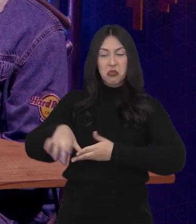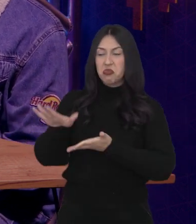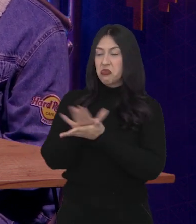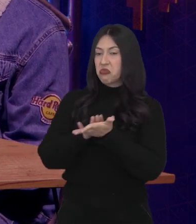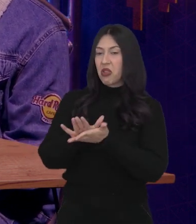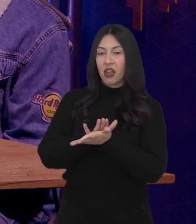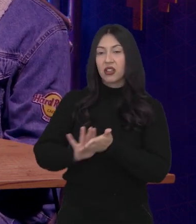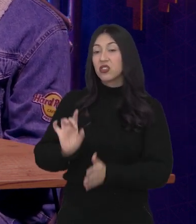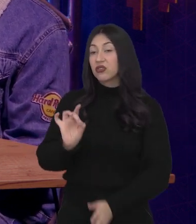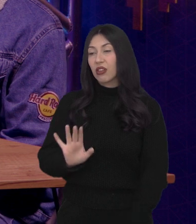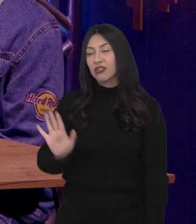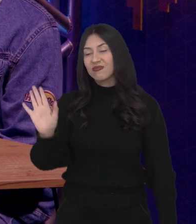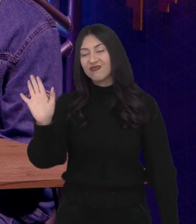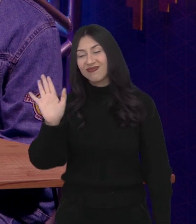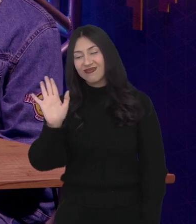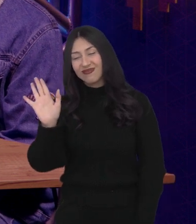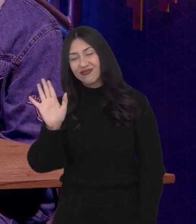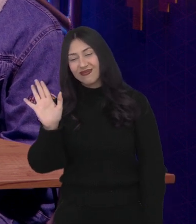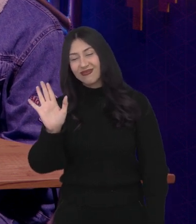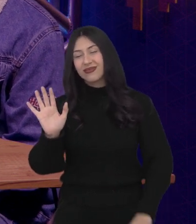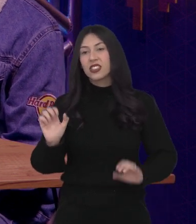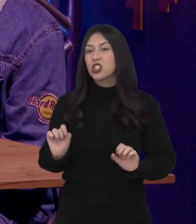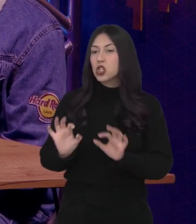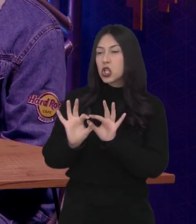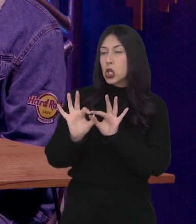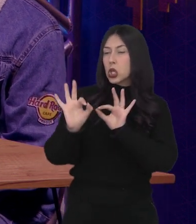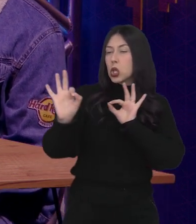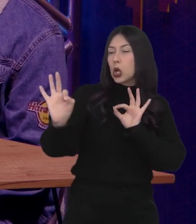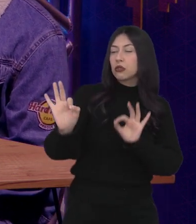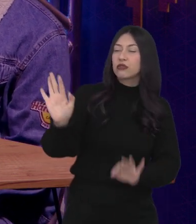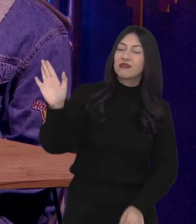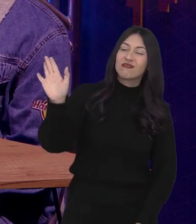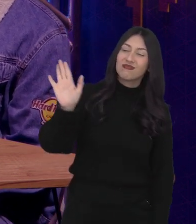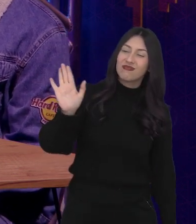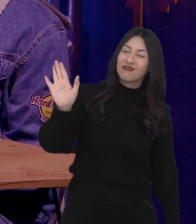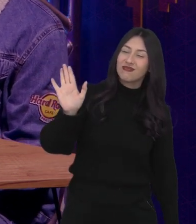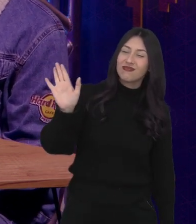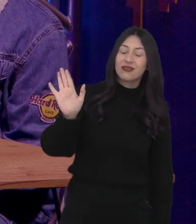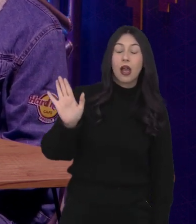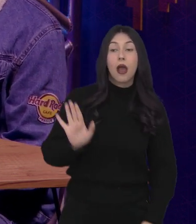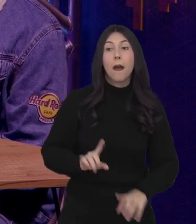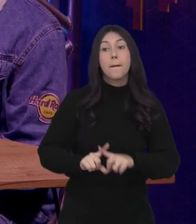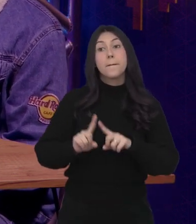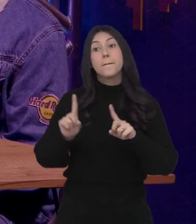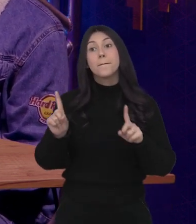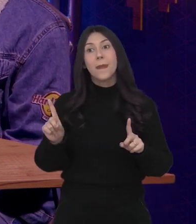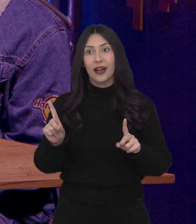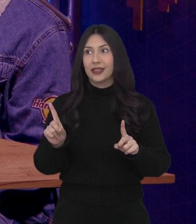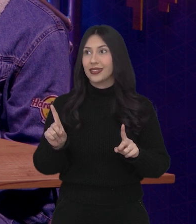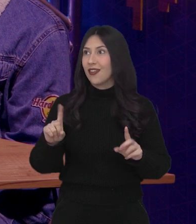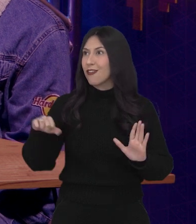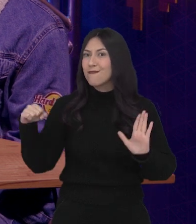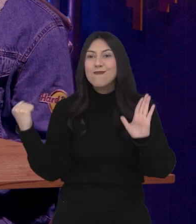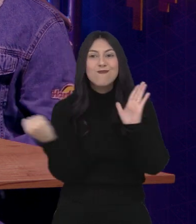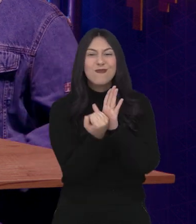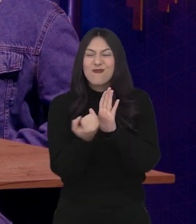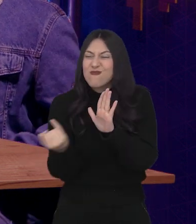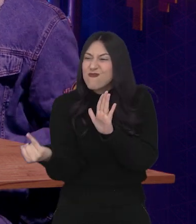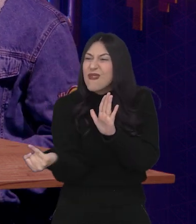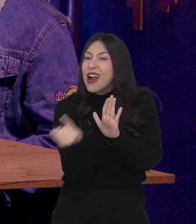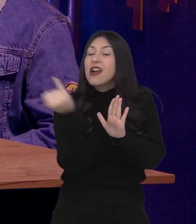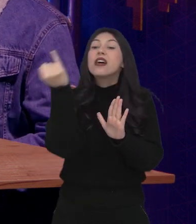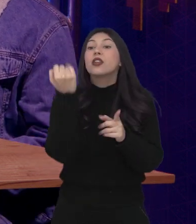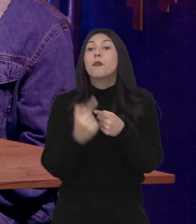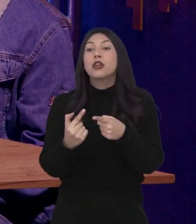cumprimentou, ele deu um tchauzinho de longe pro Jesse Owens, mas é icônico ver